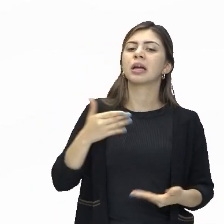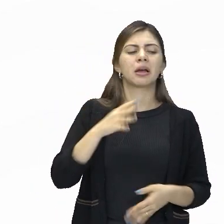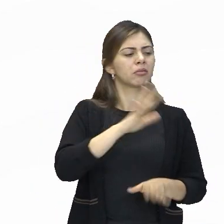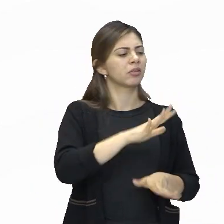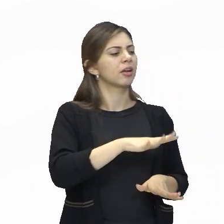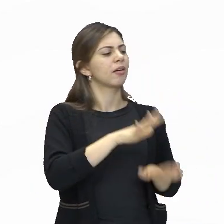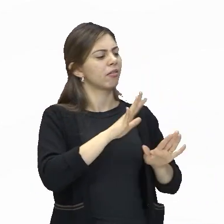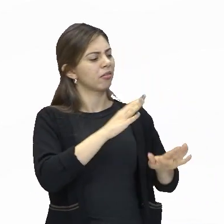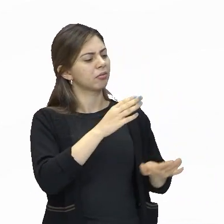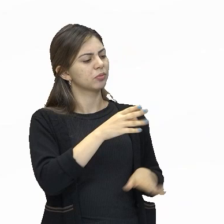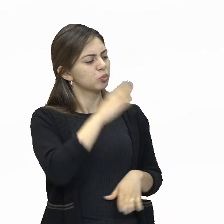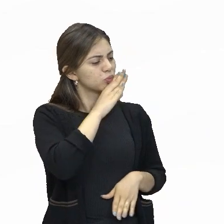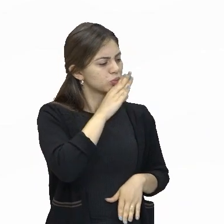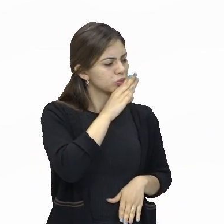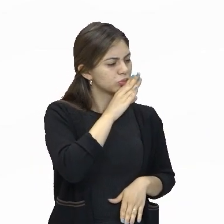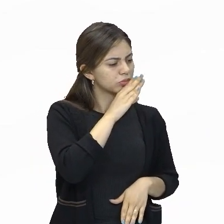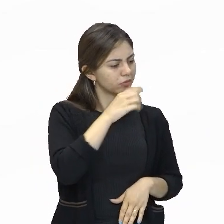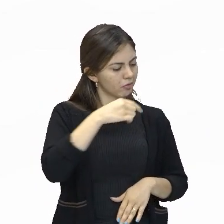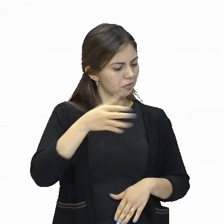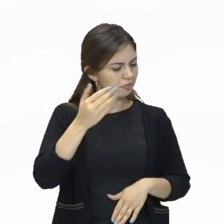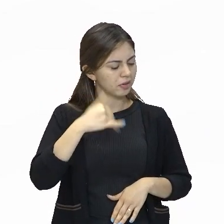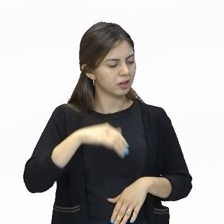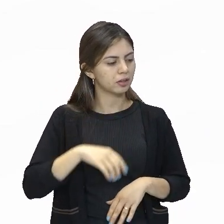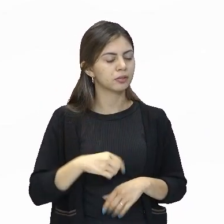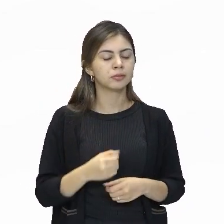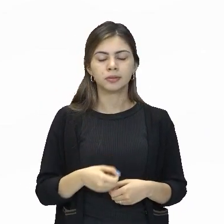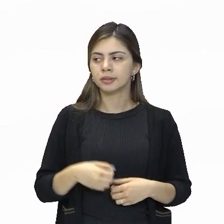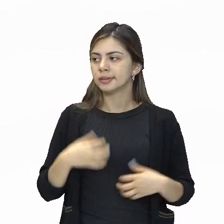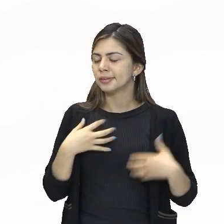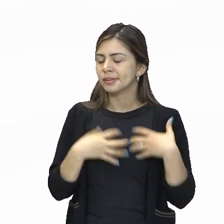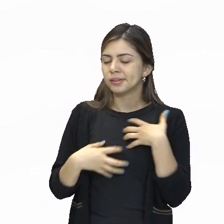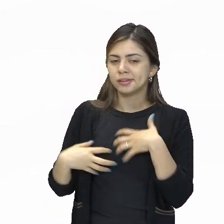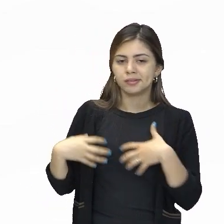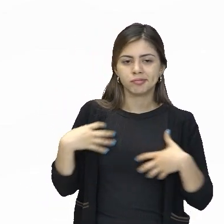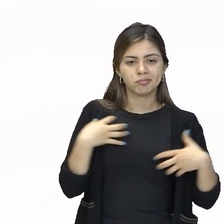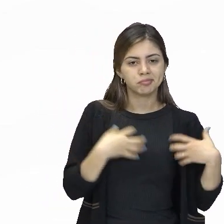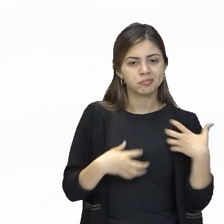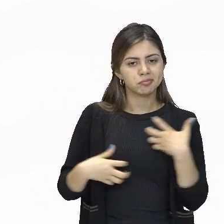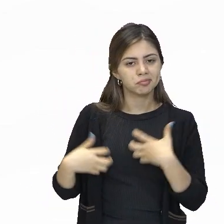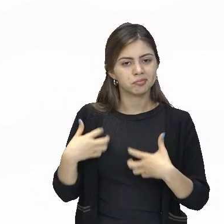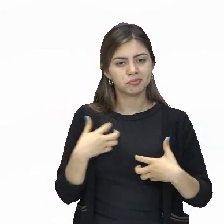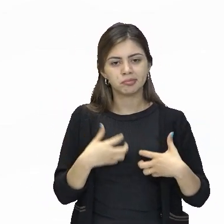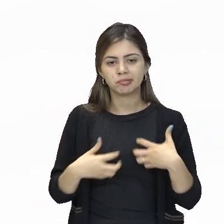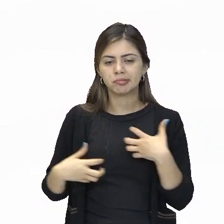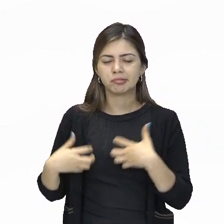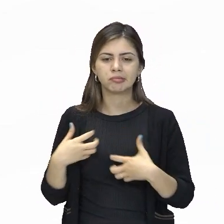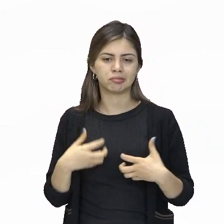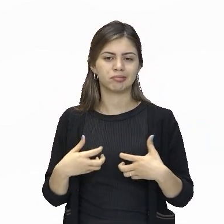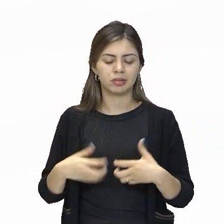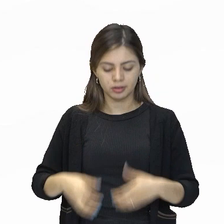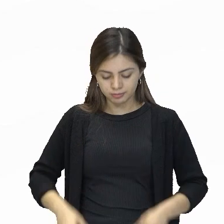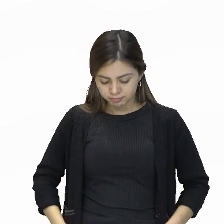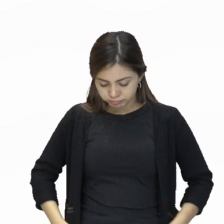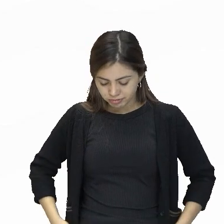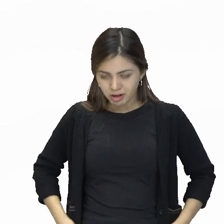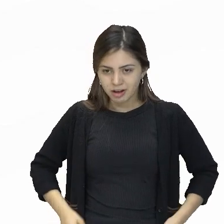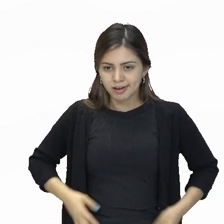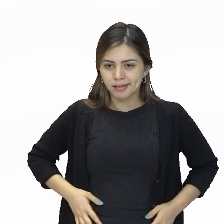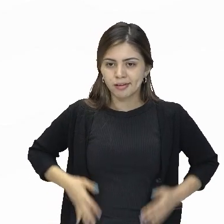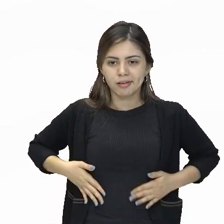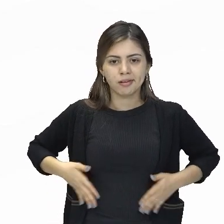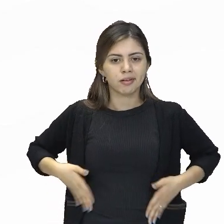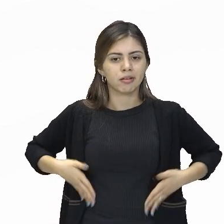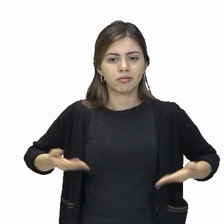já vem. Vem lá o quê? Angustiado, Chico Bento apalpava os bolsos. Nenhum triste